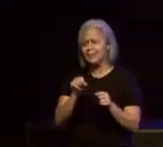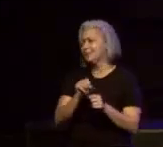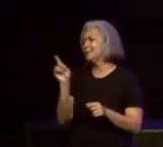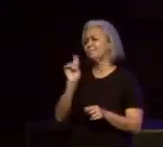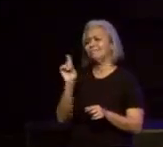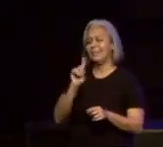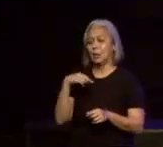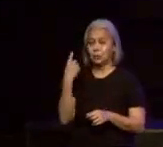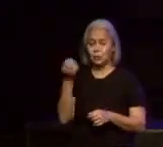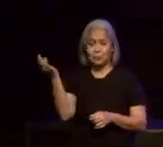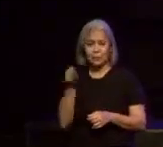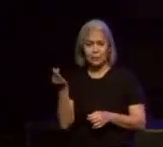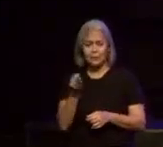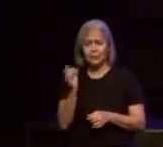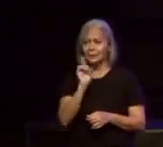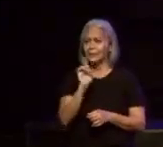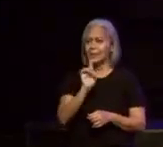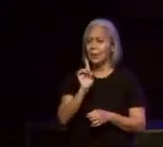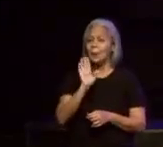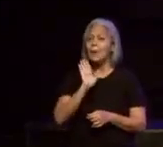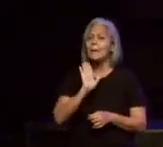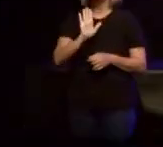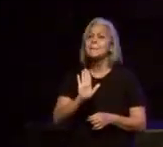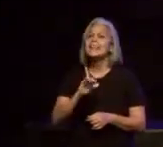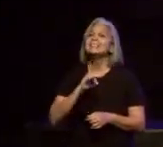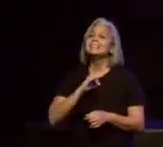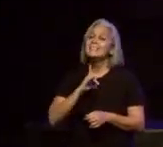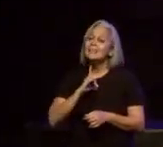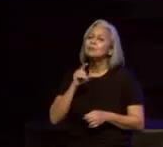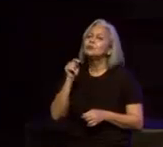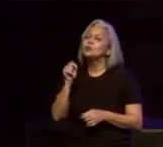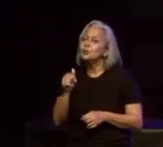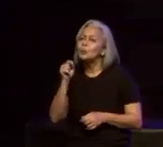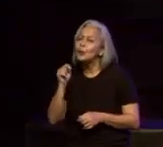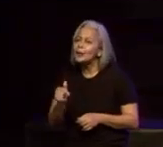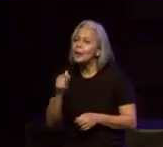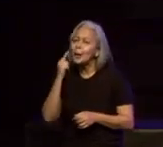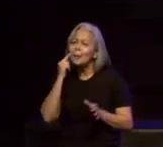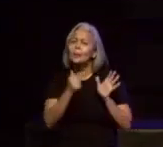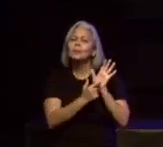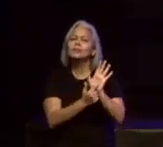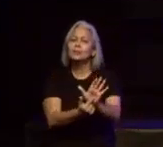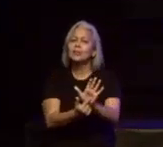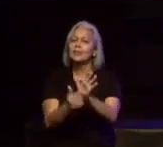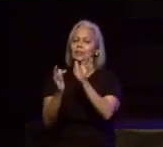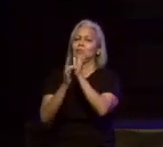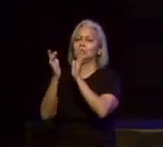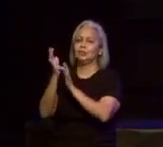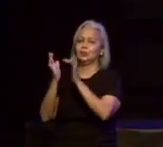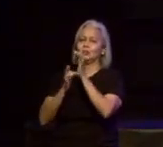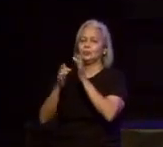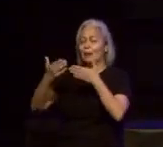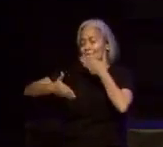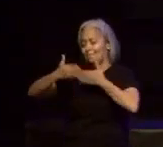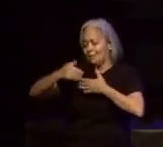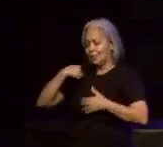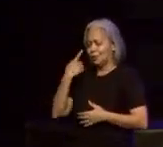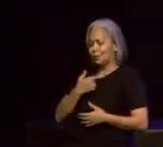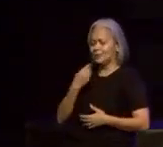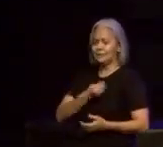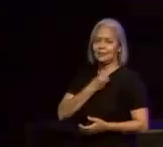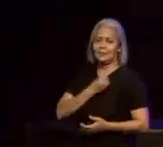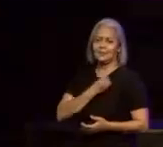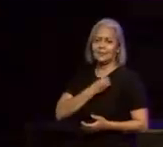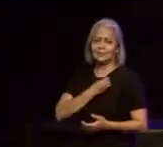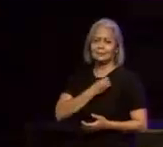mas nós carregamos muitas vezes o suficiente para revelar Deus para certas pessoas. Alguém diz amém? Eu acredito que Deus usa